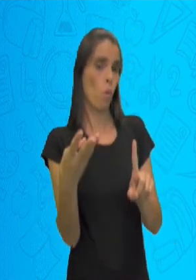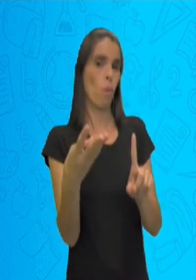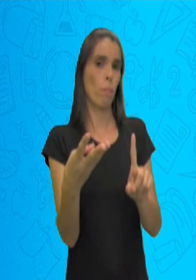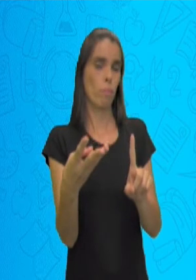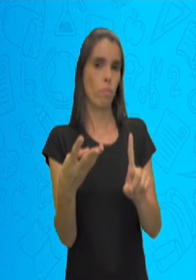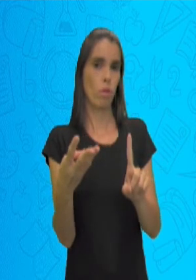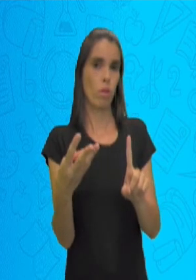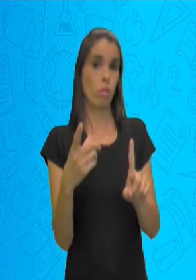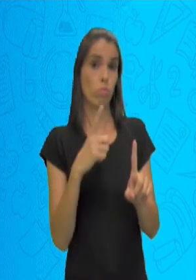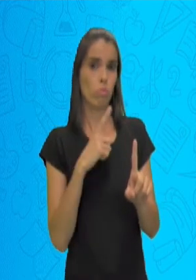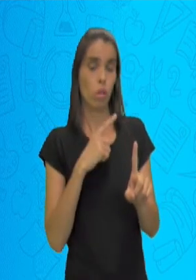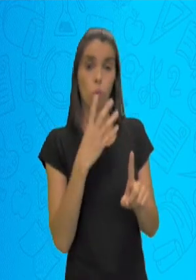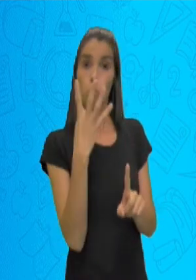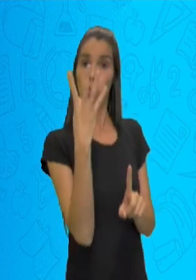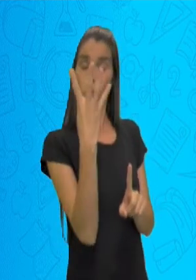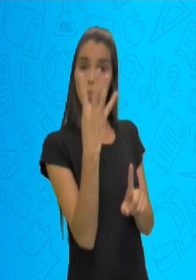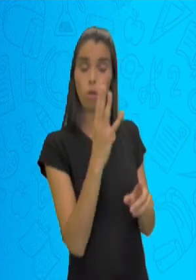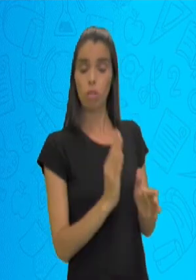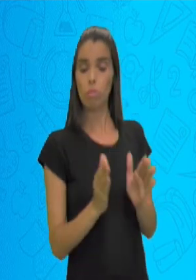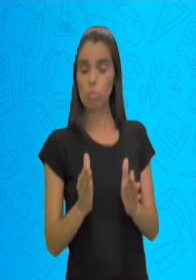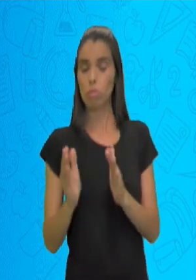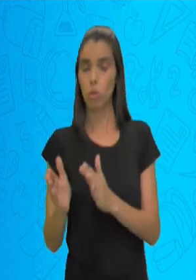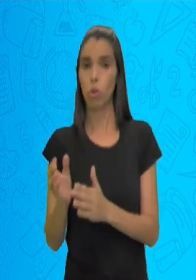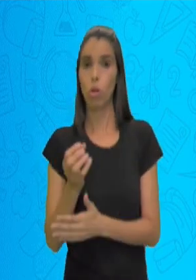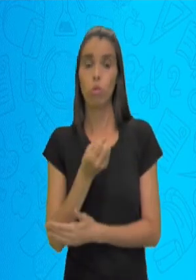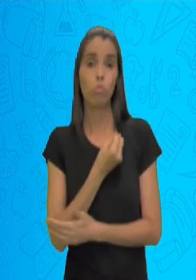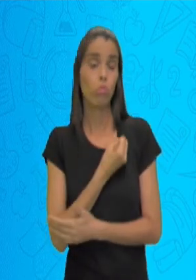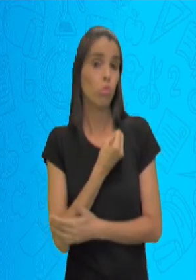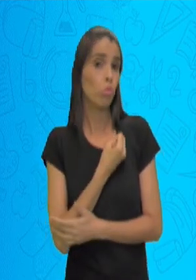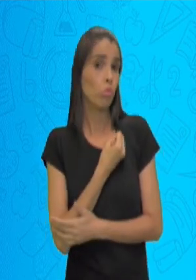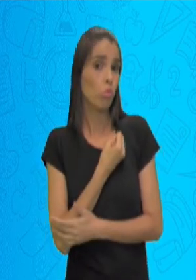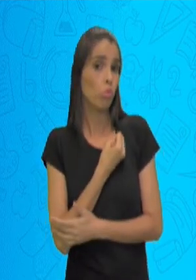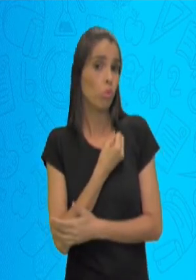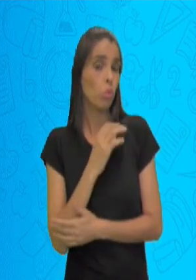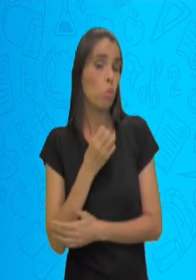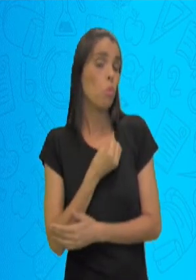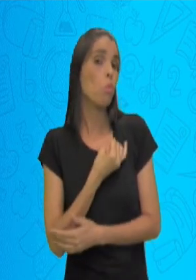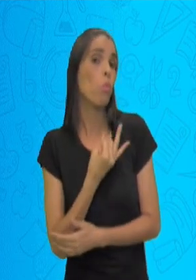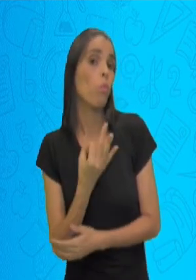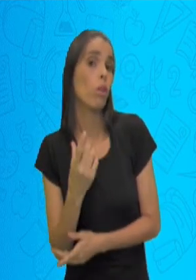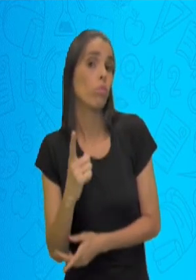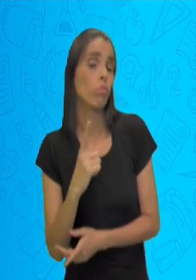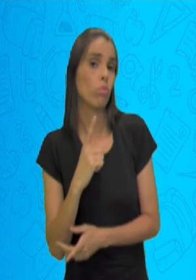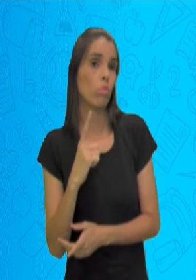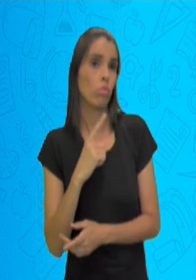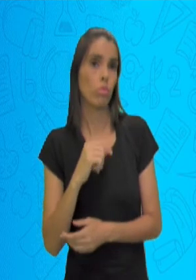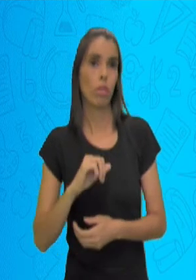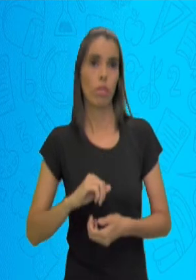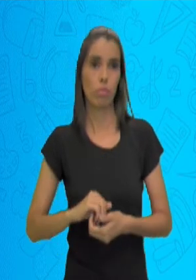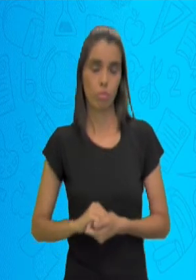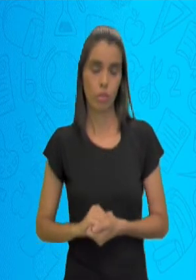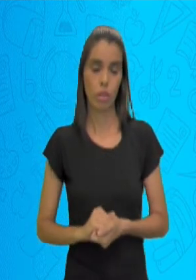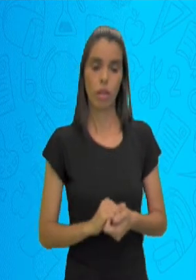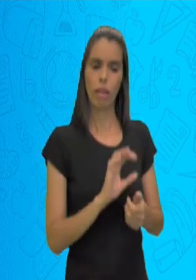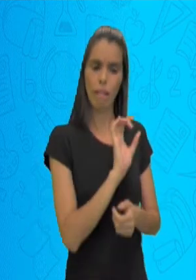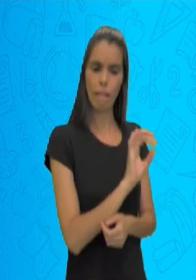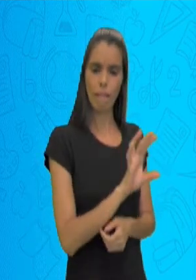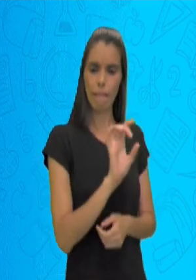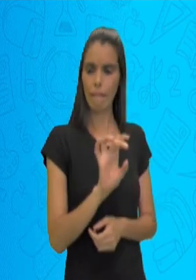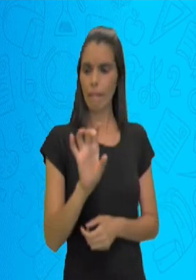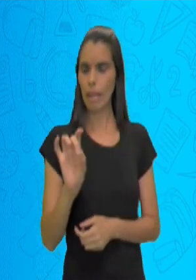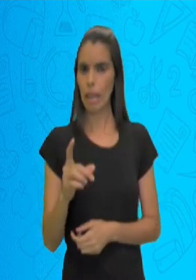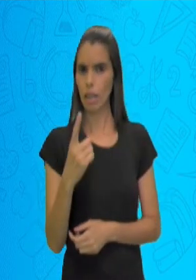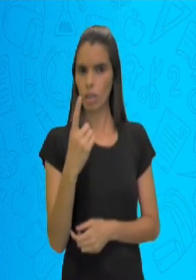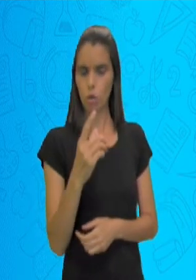4 ordens. Qual o número de algarismos? Bom, eu sei que cada algarismo ocupa uma ordem. Se eu tenho